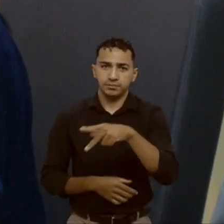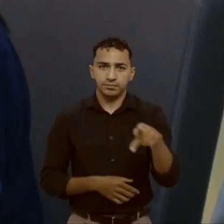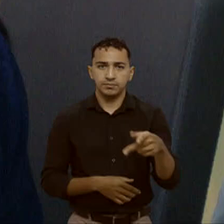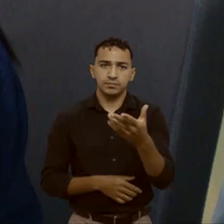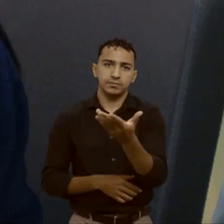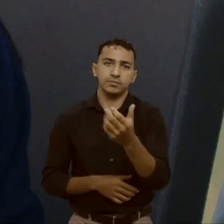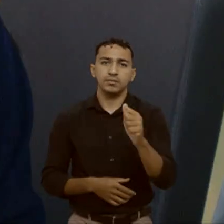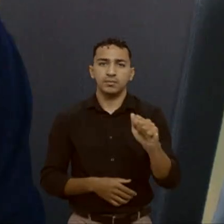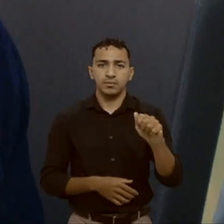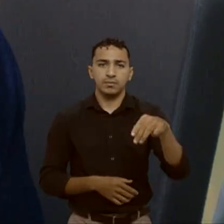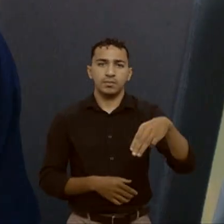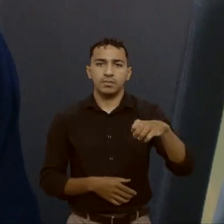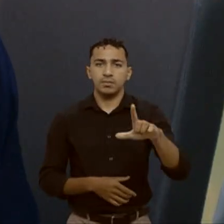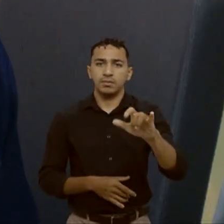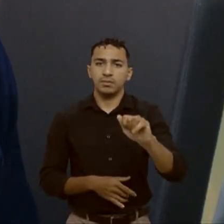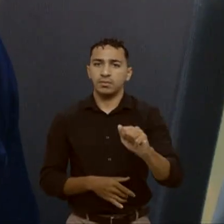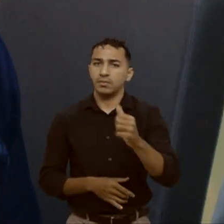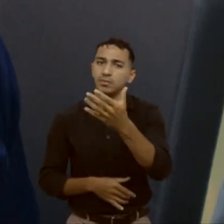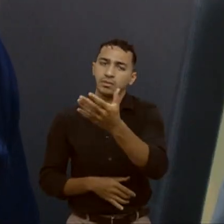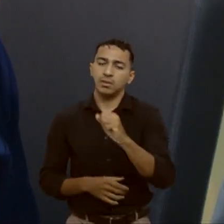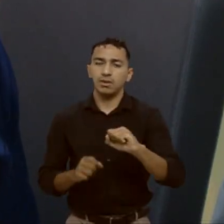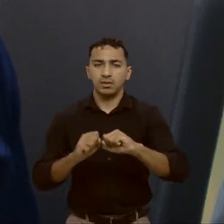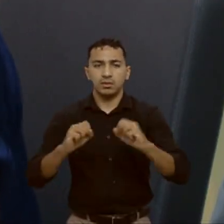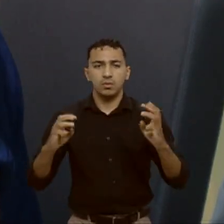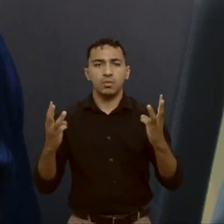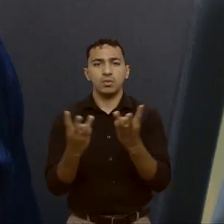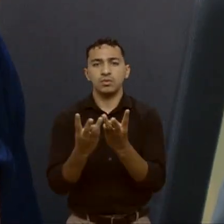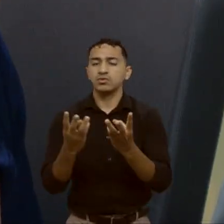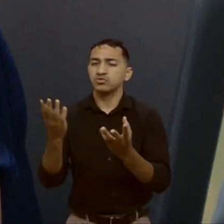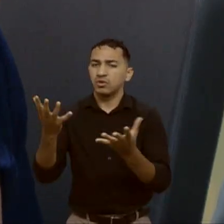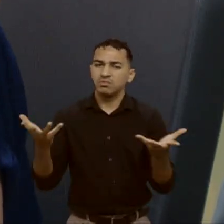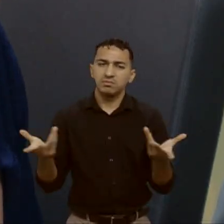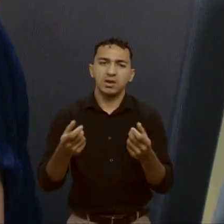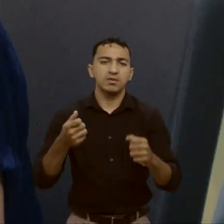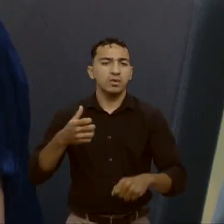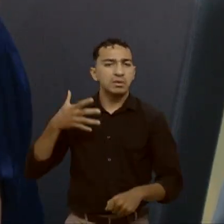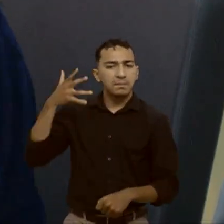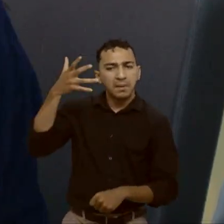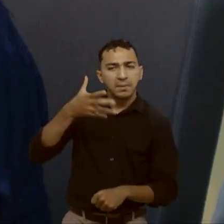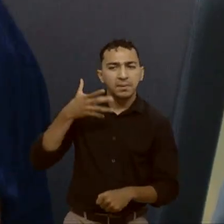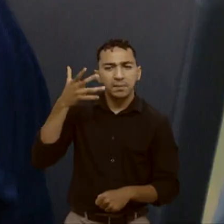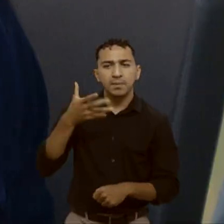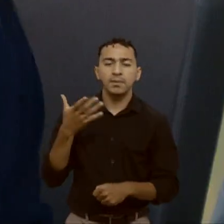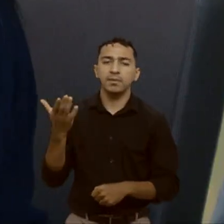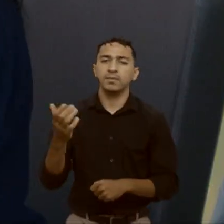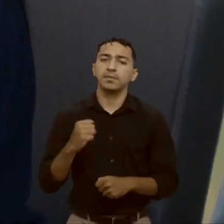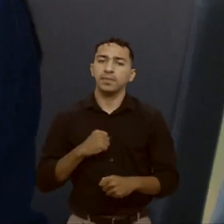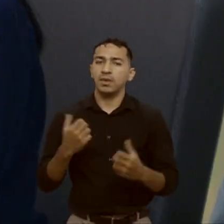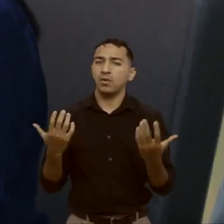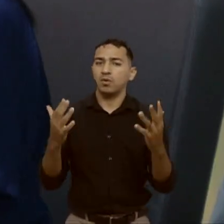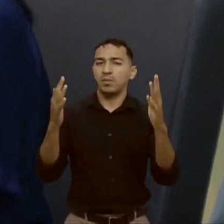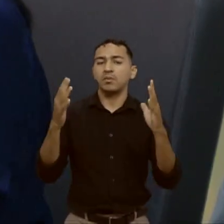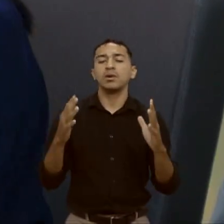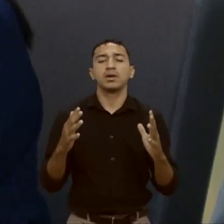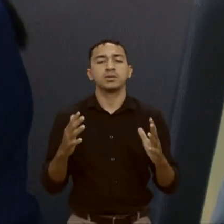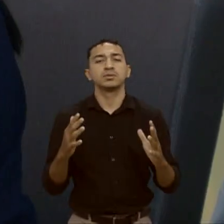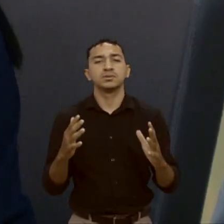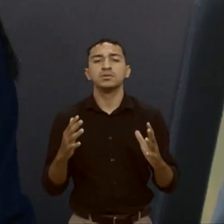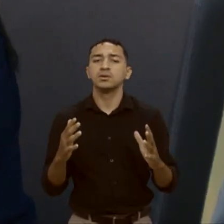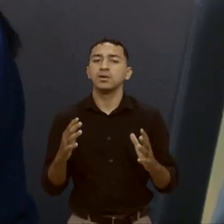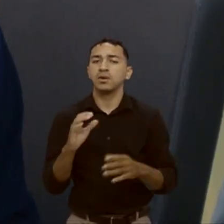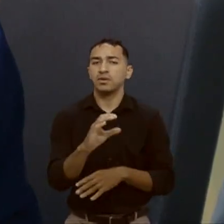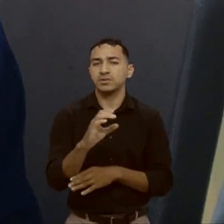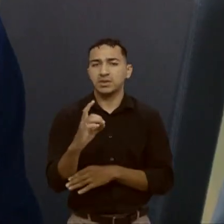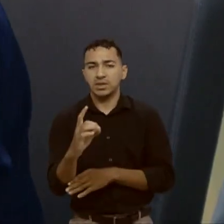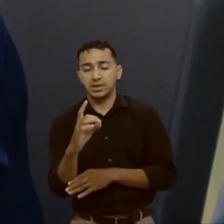foi riquíssimo, workshop em comemoração aos 35 anos do CDC, e também nessa